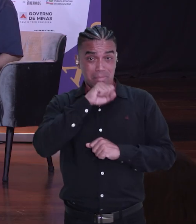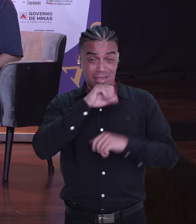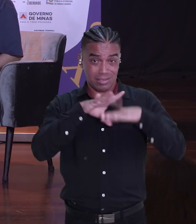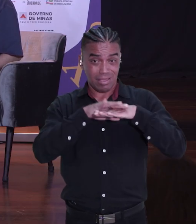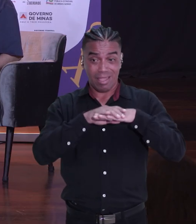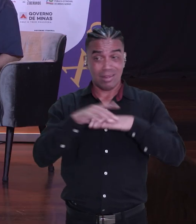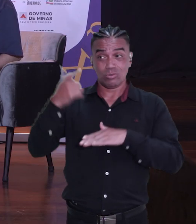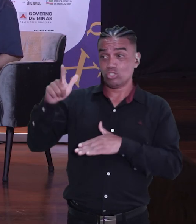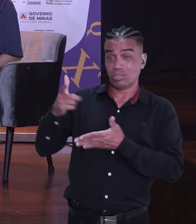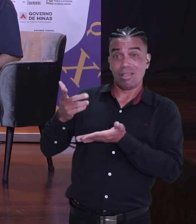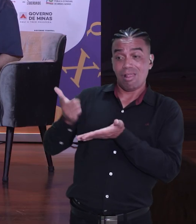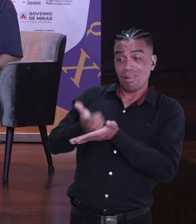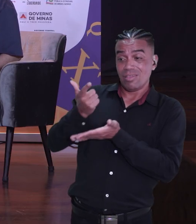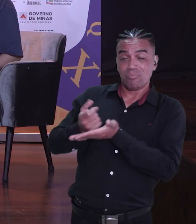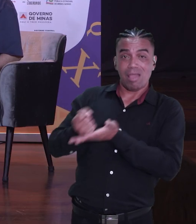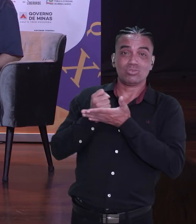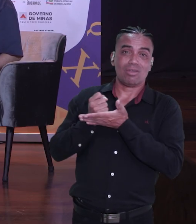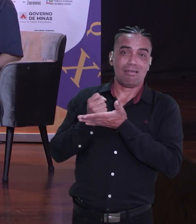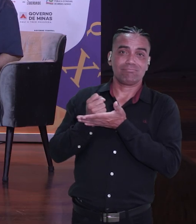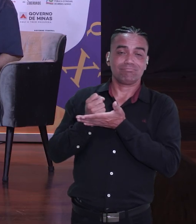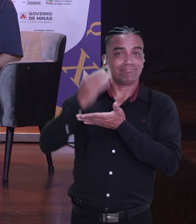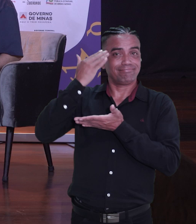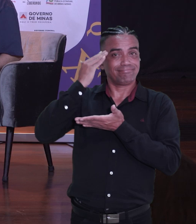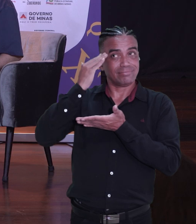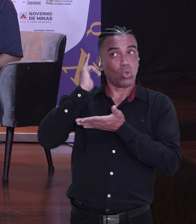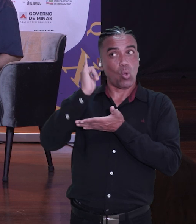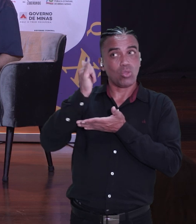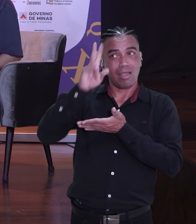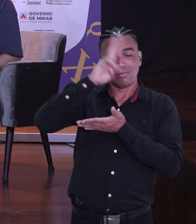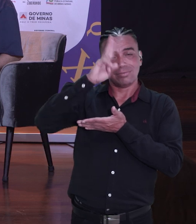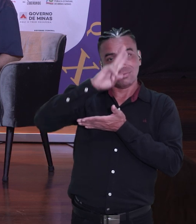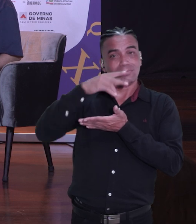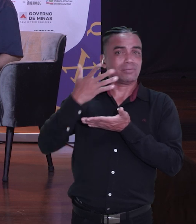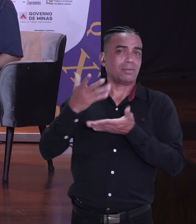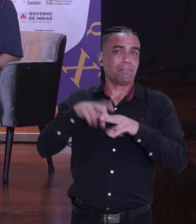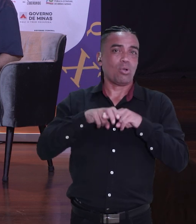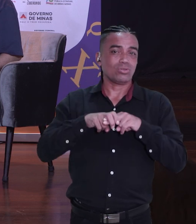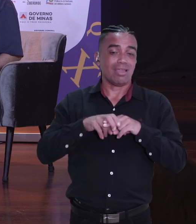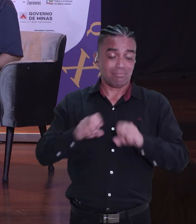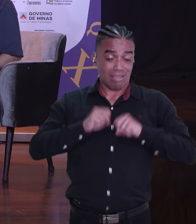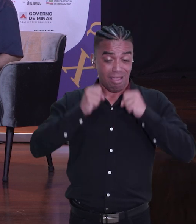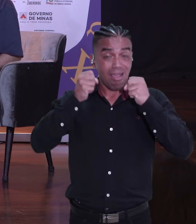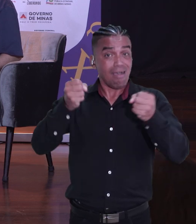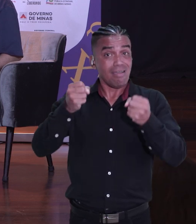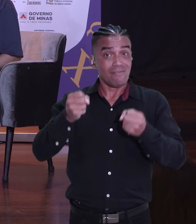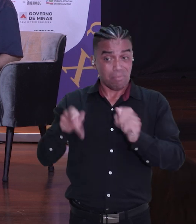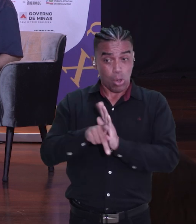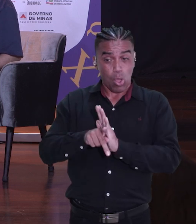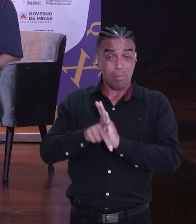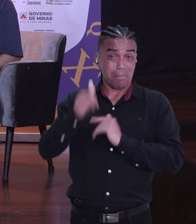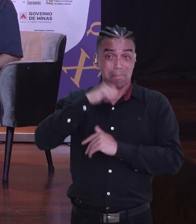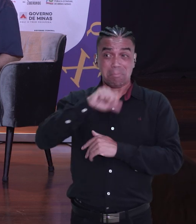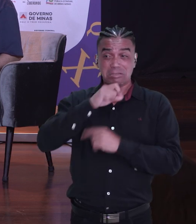esse problema, ela não tinha um livro igual a esse para ajudá-la, entendeu? Né? Que contasse essa história toda, inclusive essa coisa de você ter